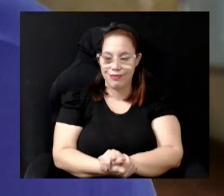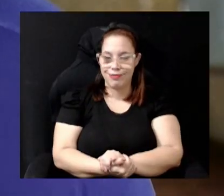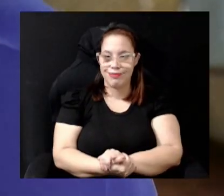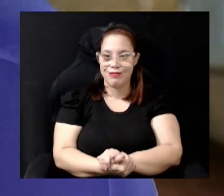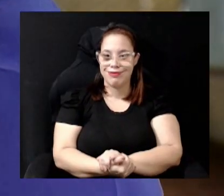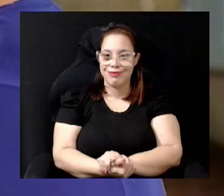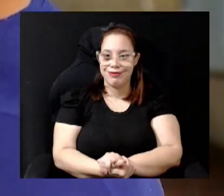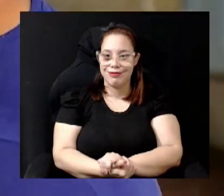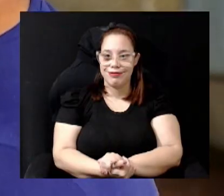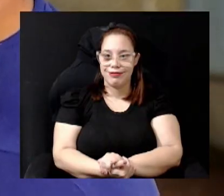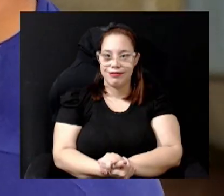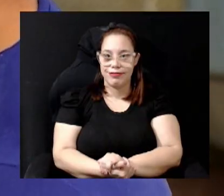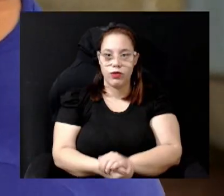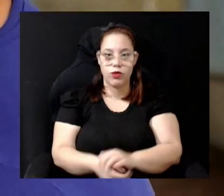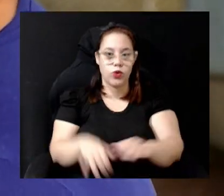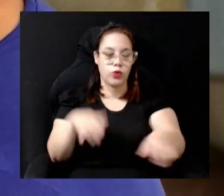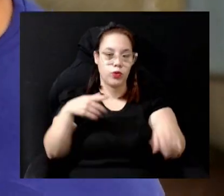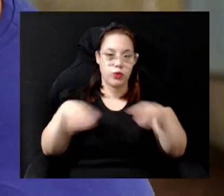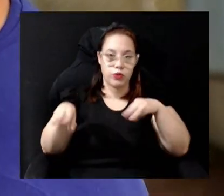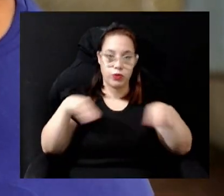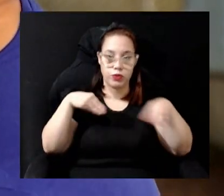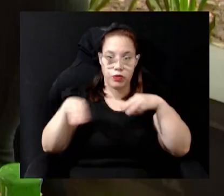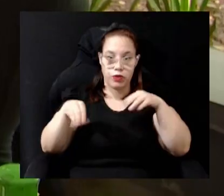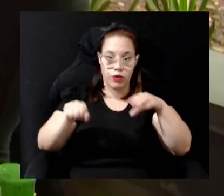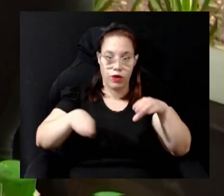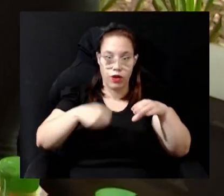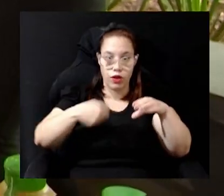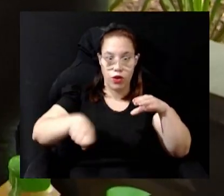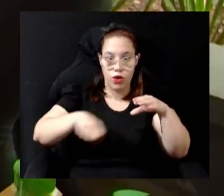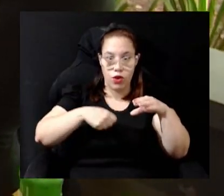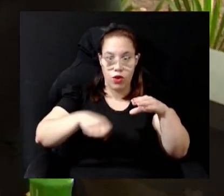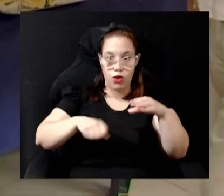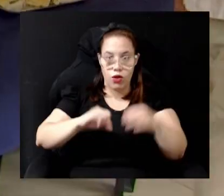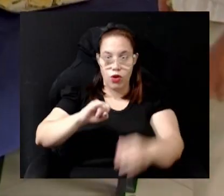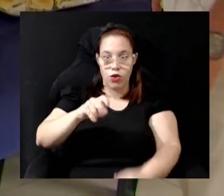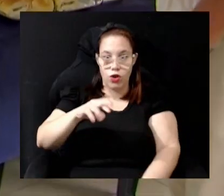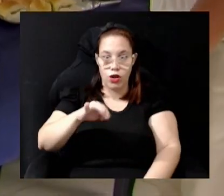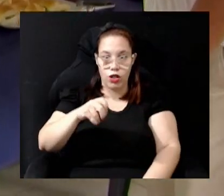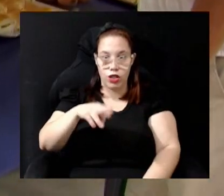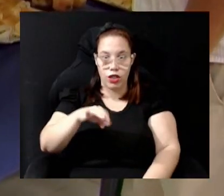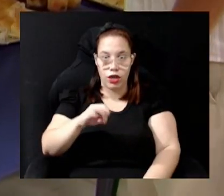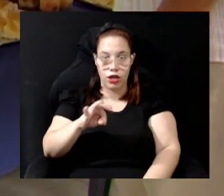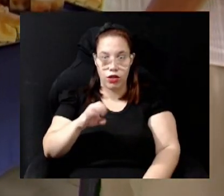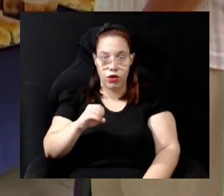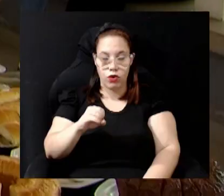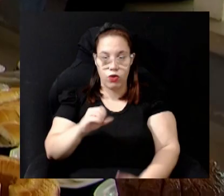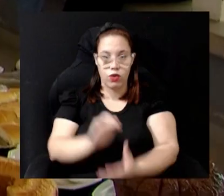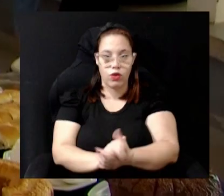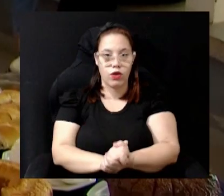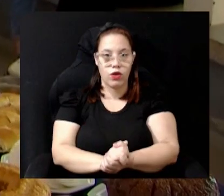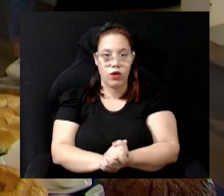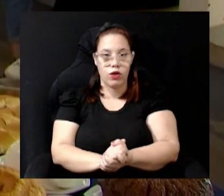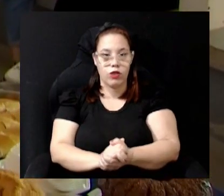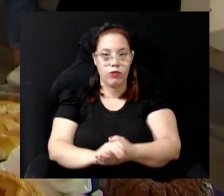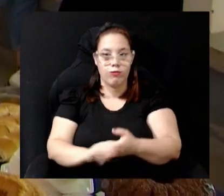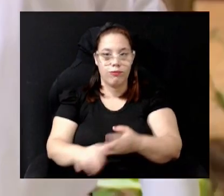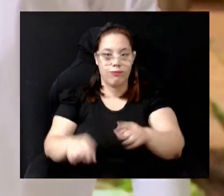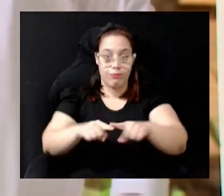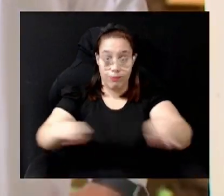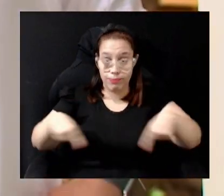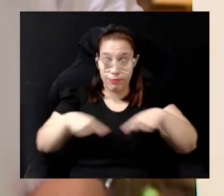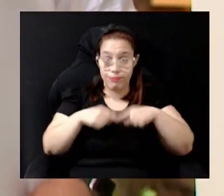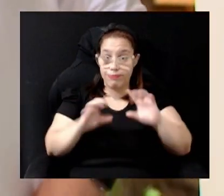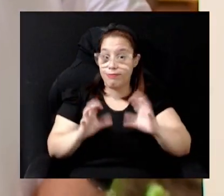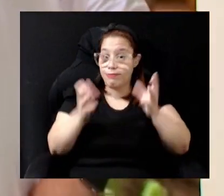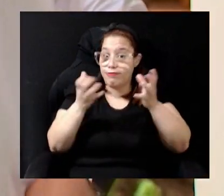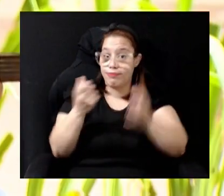Ao som de voz e violão do cantor Jorge Neto, o refeitório do Poder Legislativo Campineiro foi palco de mais uma